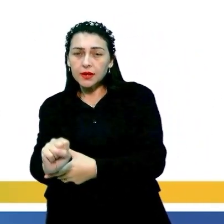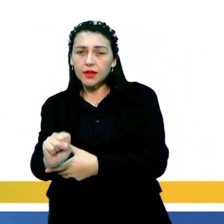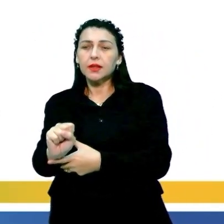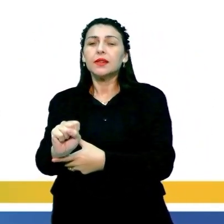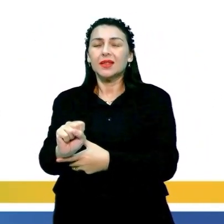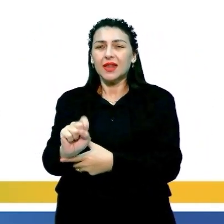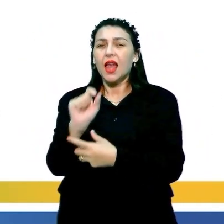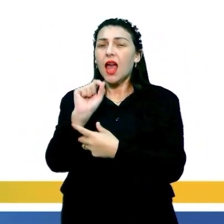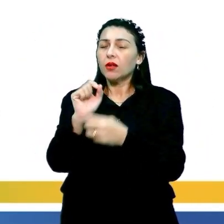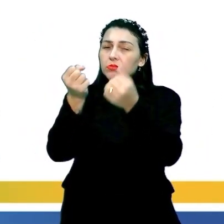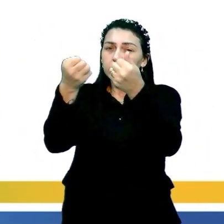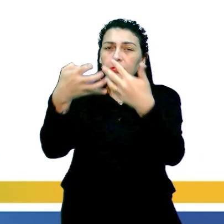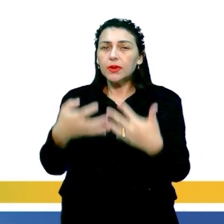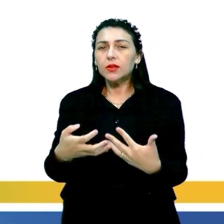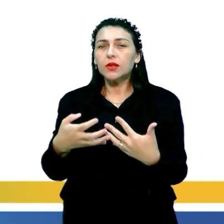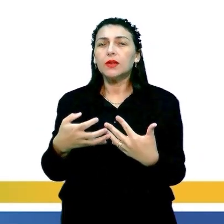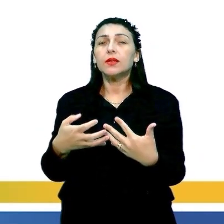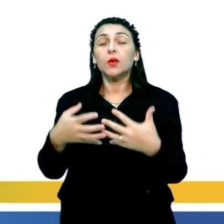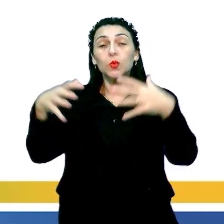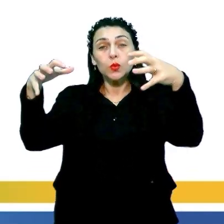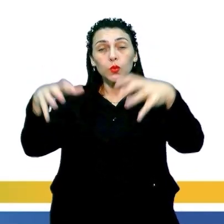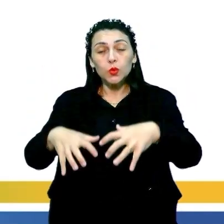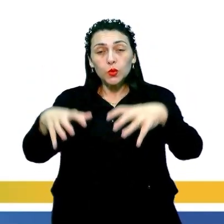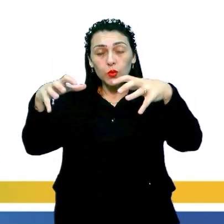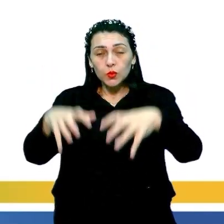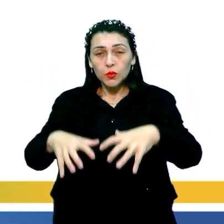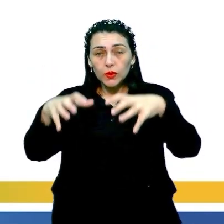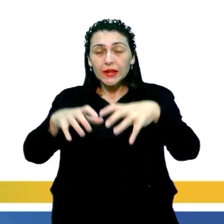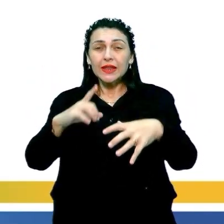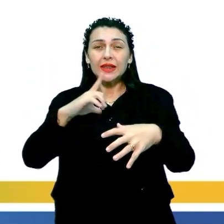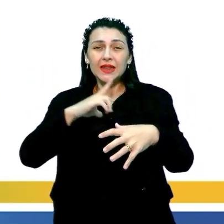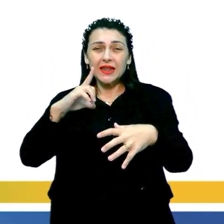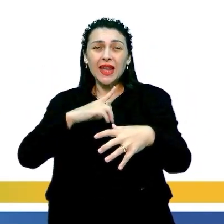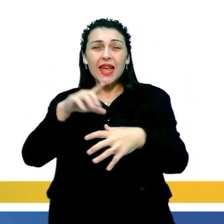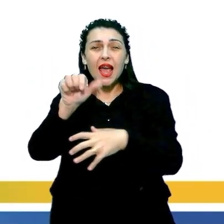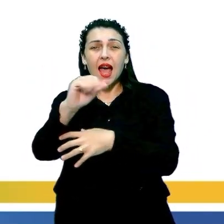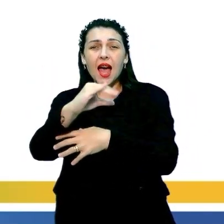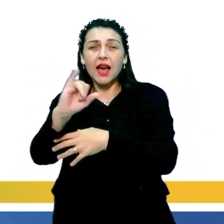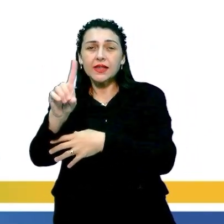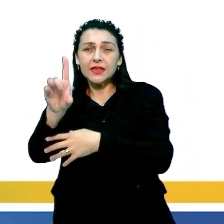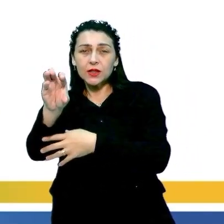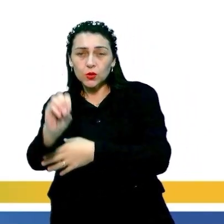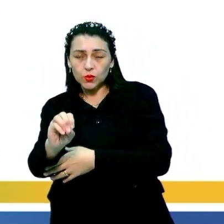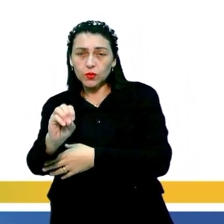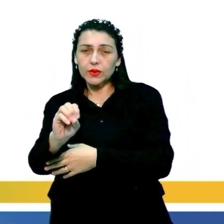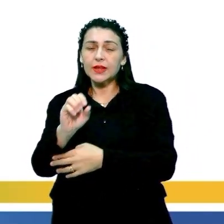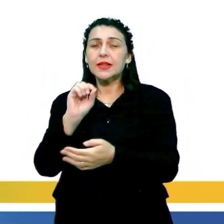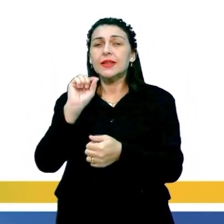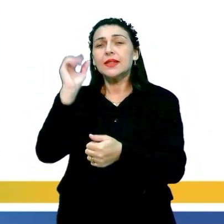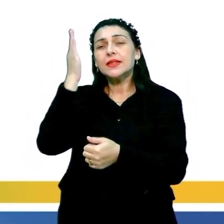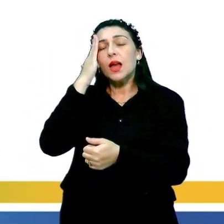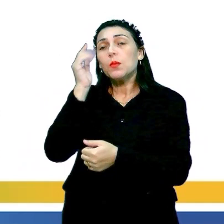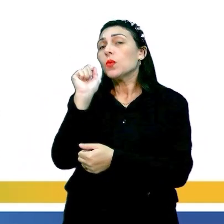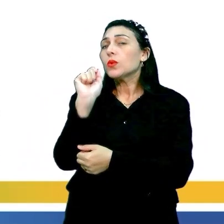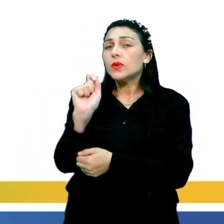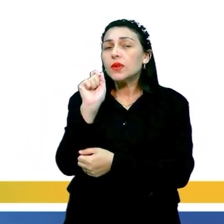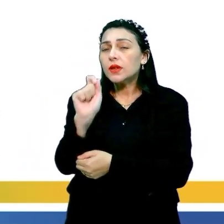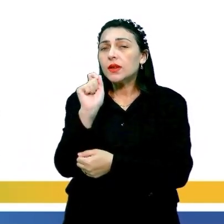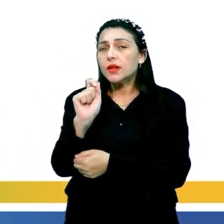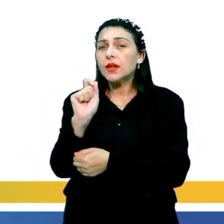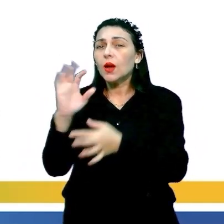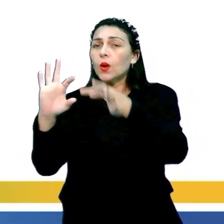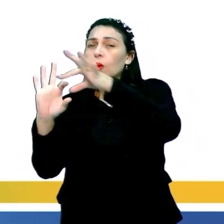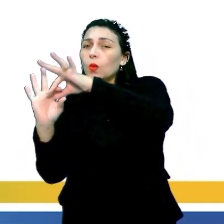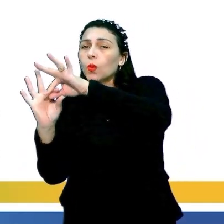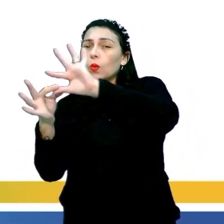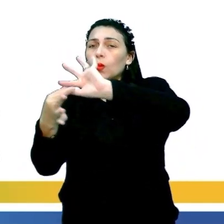são autoexplicativos. Chuva ácida é uma chuva que contém ácido, né? A gente sabe que o ciclo natural